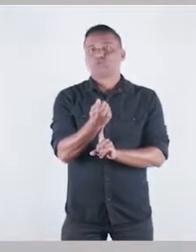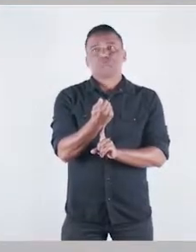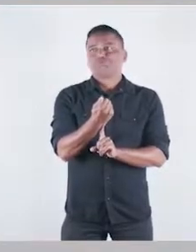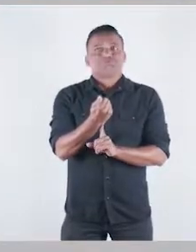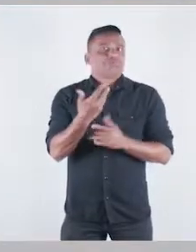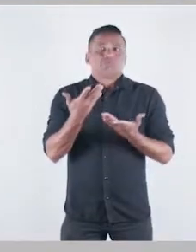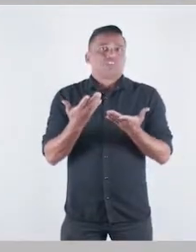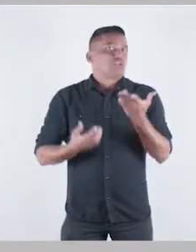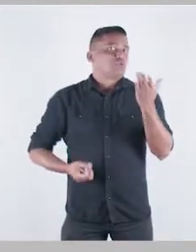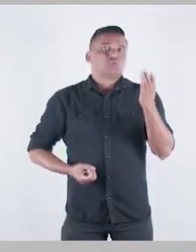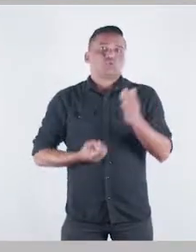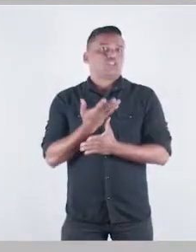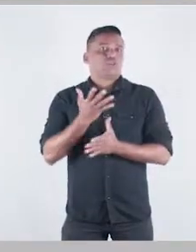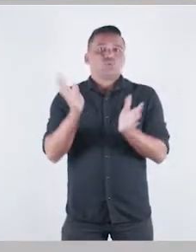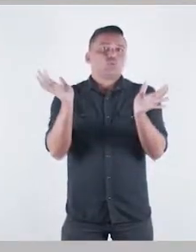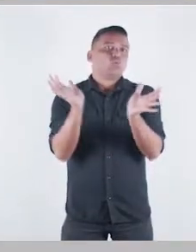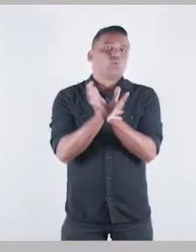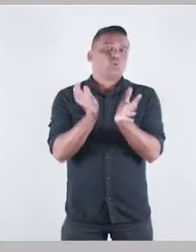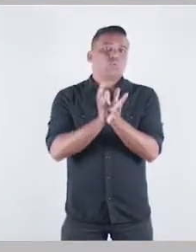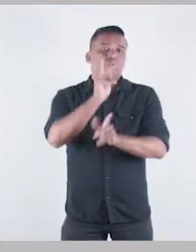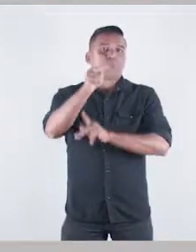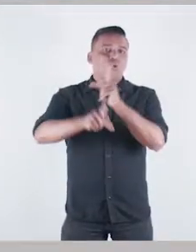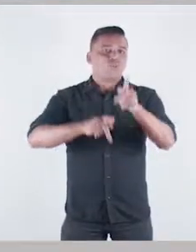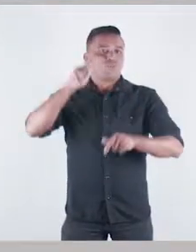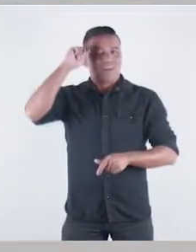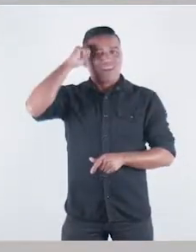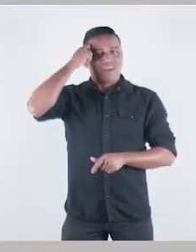escritores negros. Nós tivemos, ao longo da história da